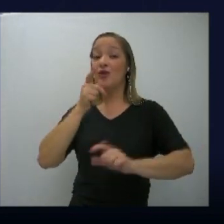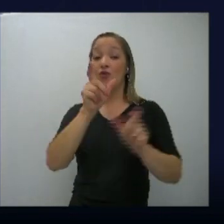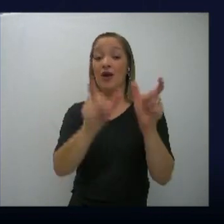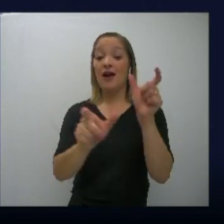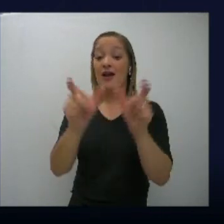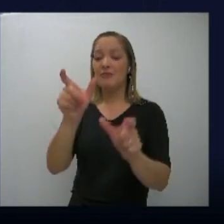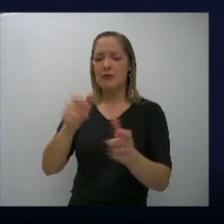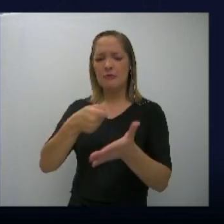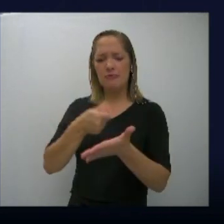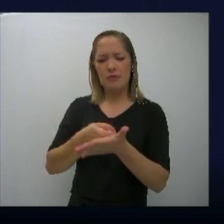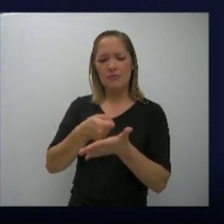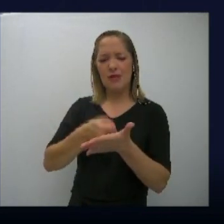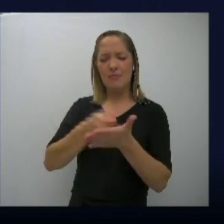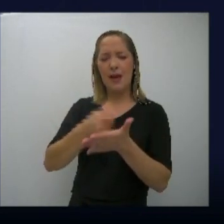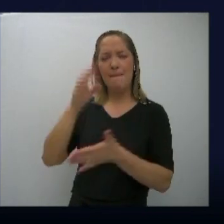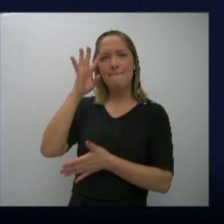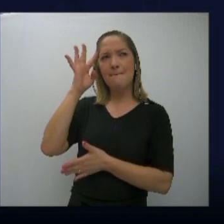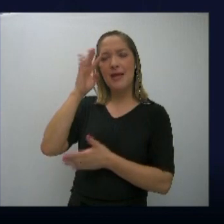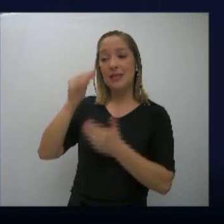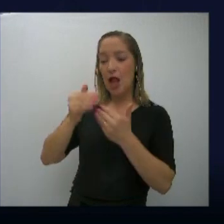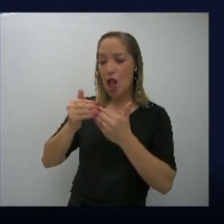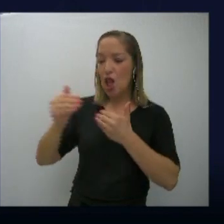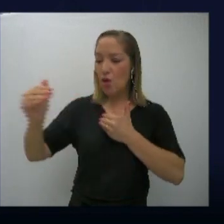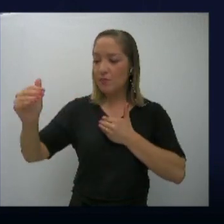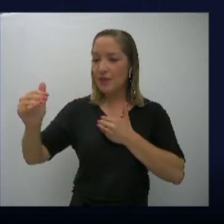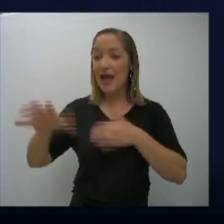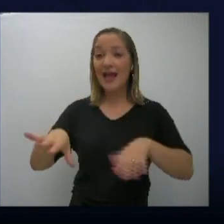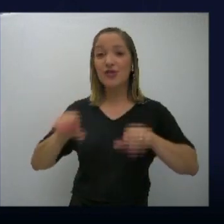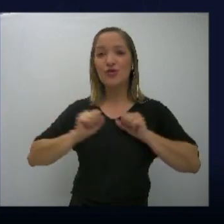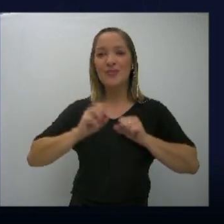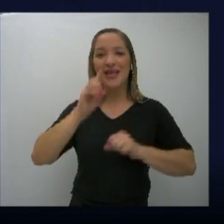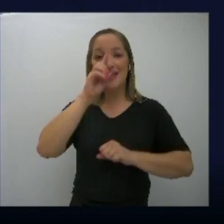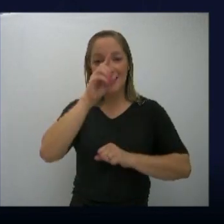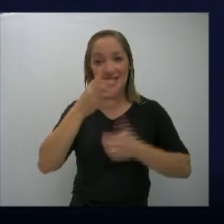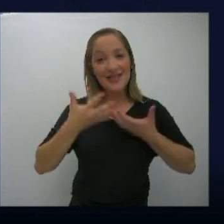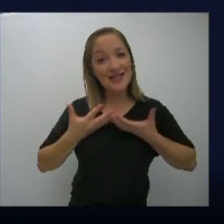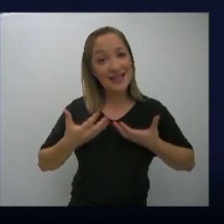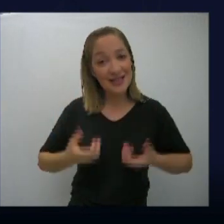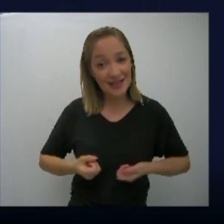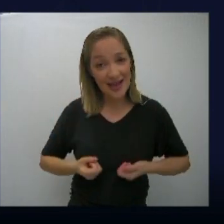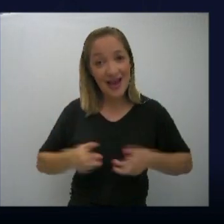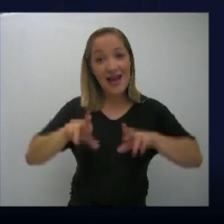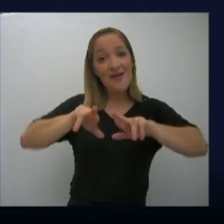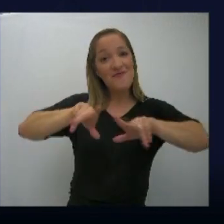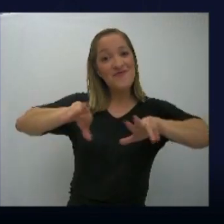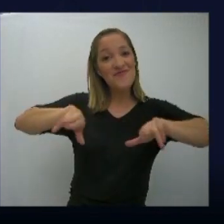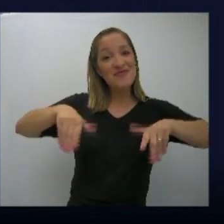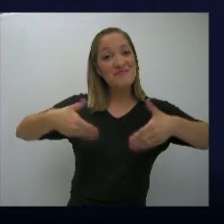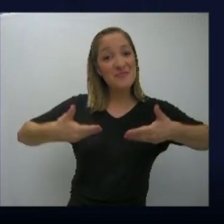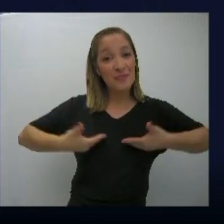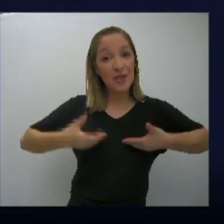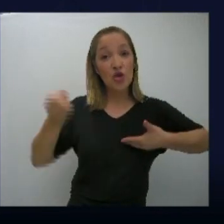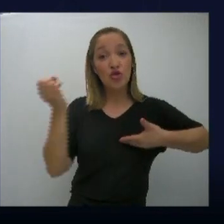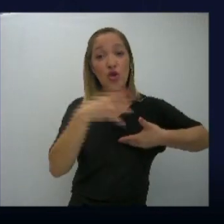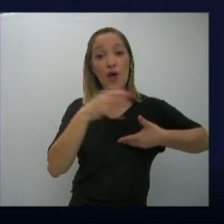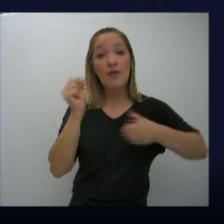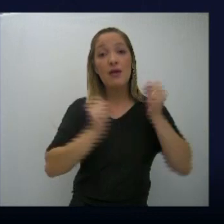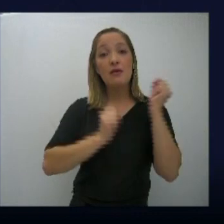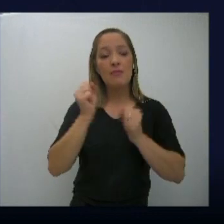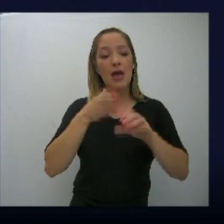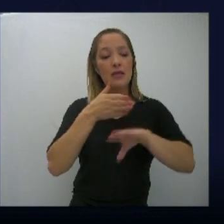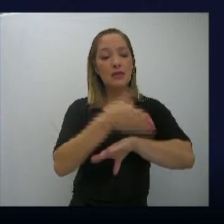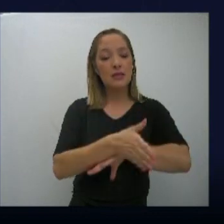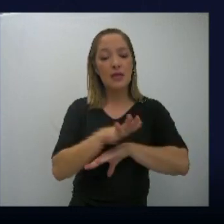pessoas são obrigadas a a pensar a longo prazo assumir riscos a diversificar novas empresas